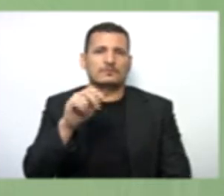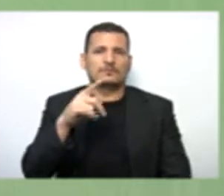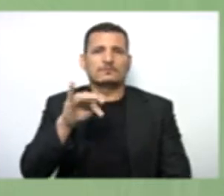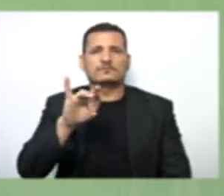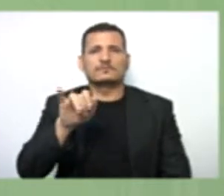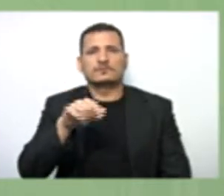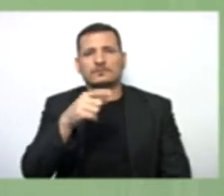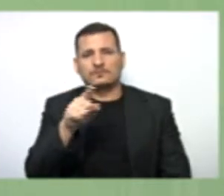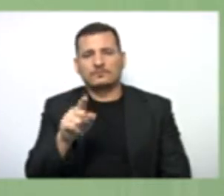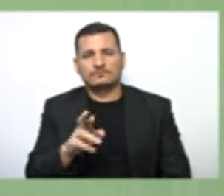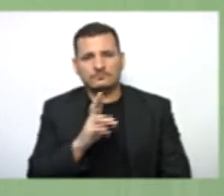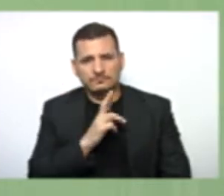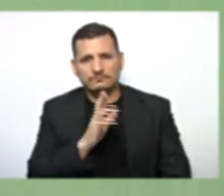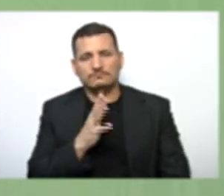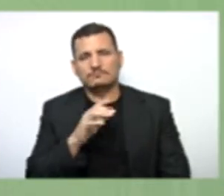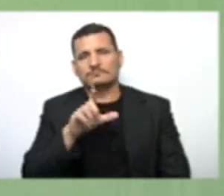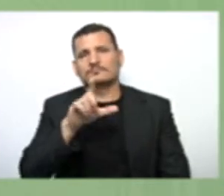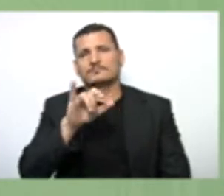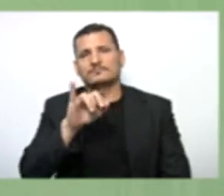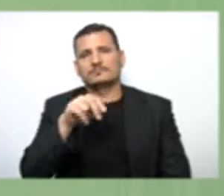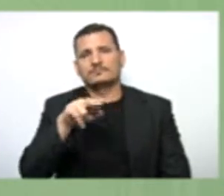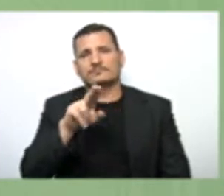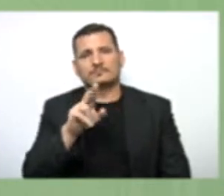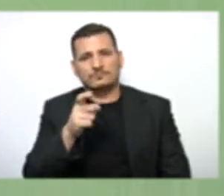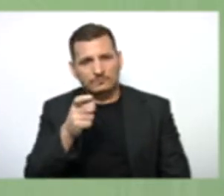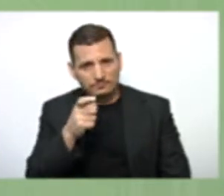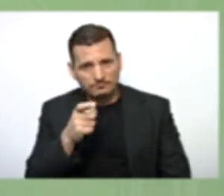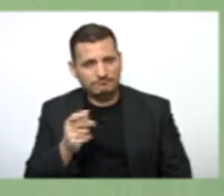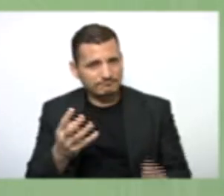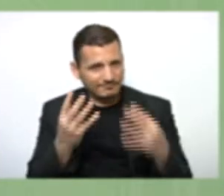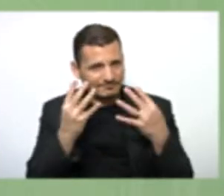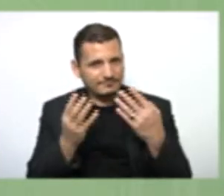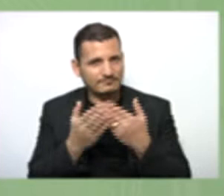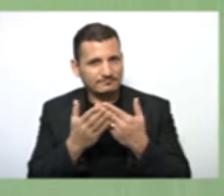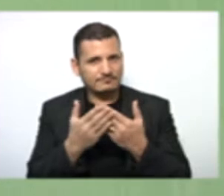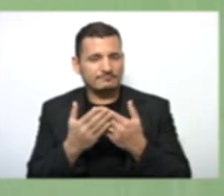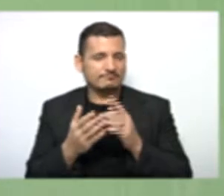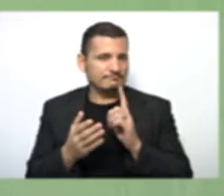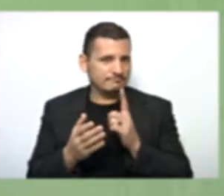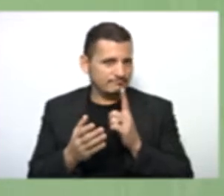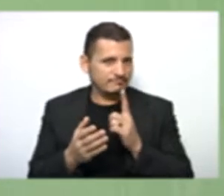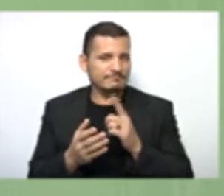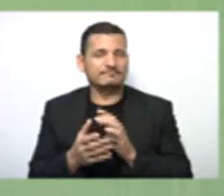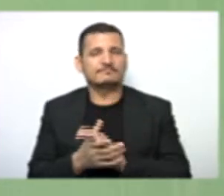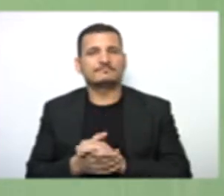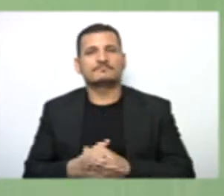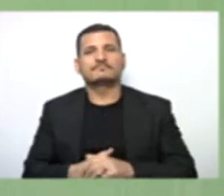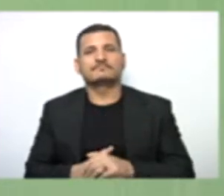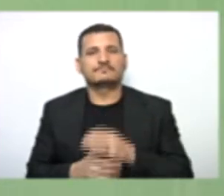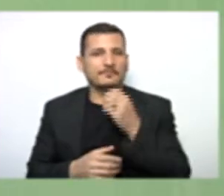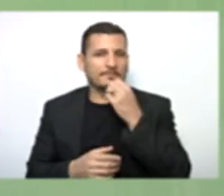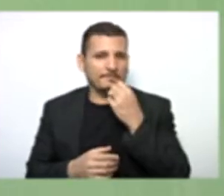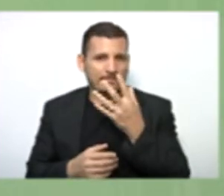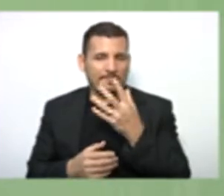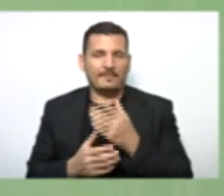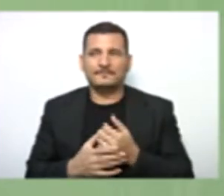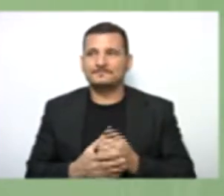Qual pinguim. que é? Qual o que é? Linux. Linux, Tá exatamente. prestando atenção nas nossas aulas, hein, aluno? Show de bola, muito bom.